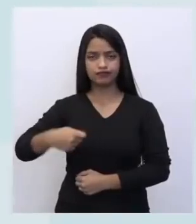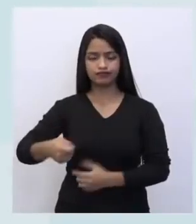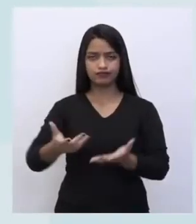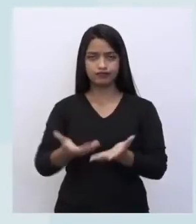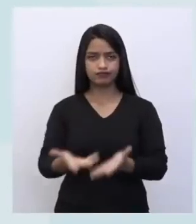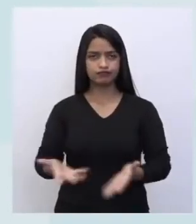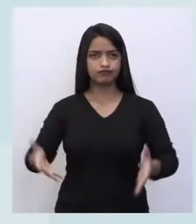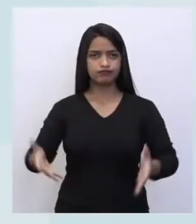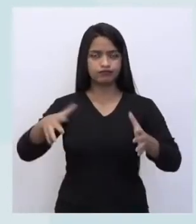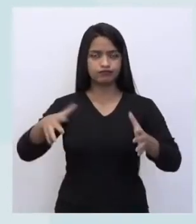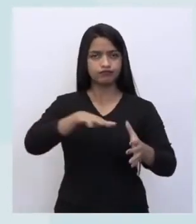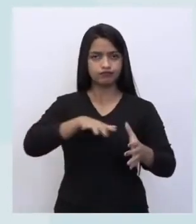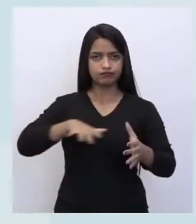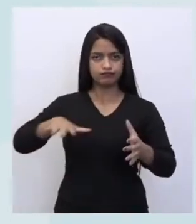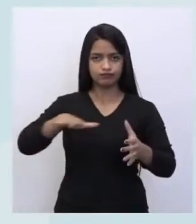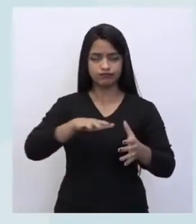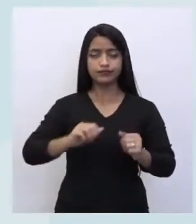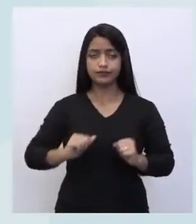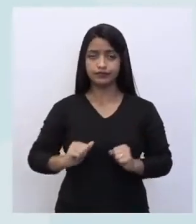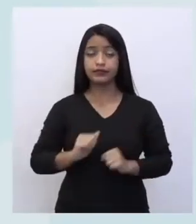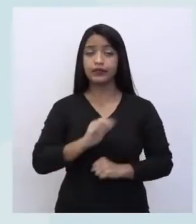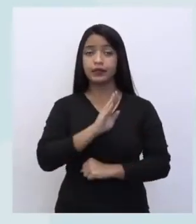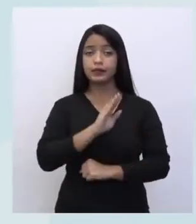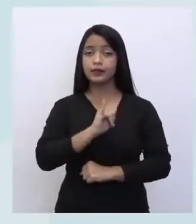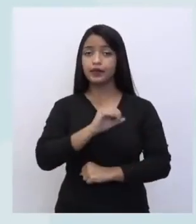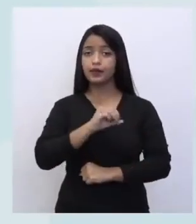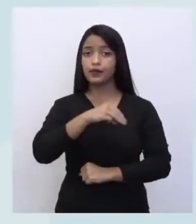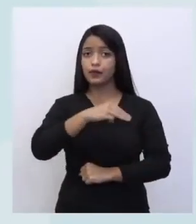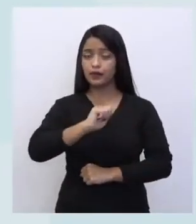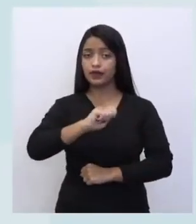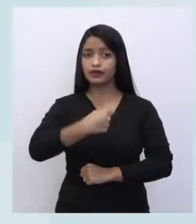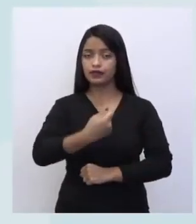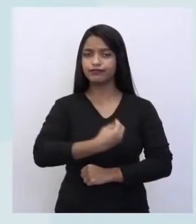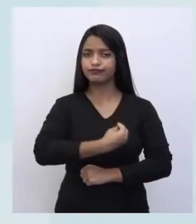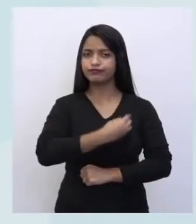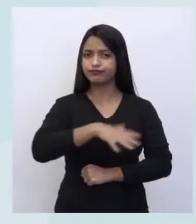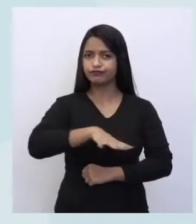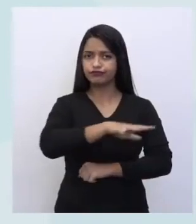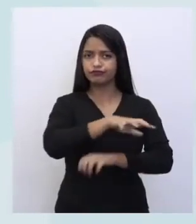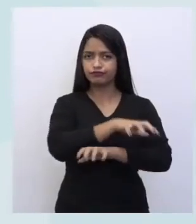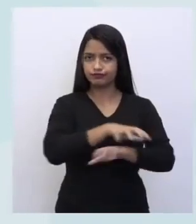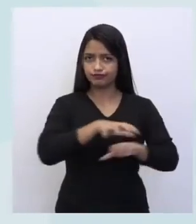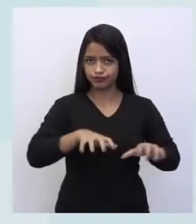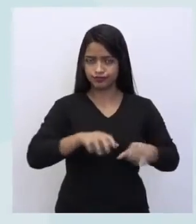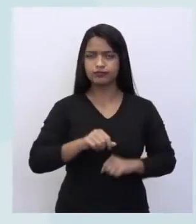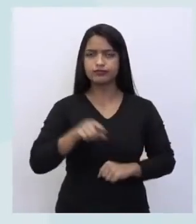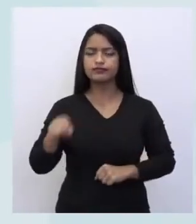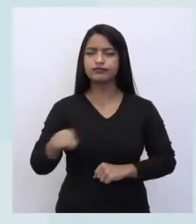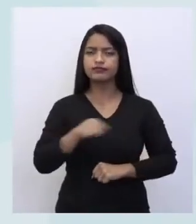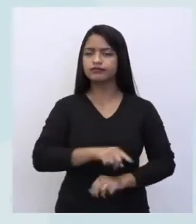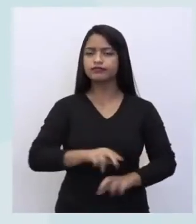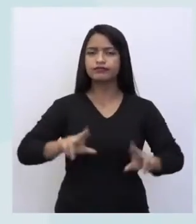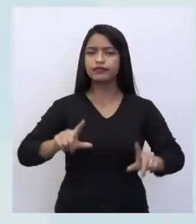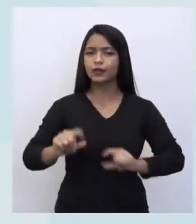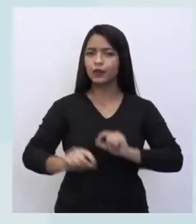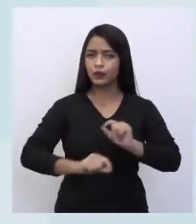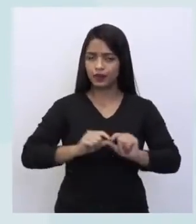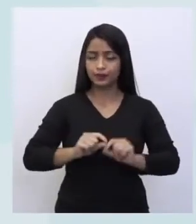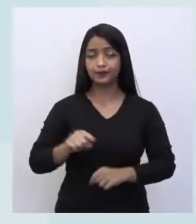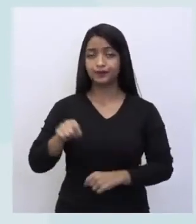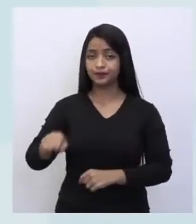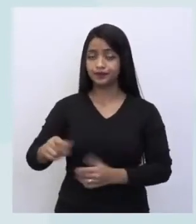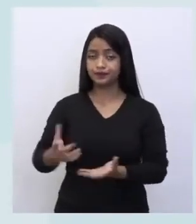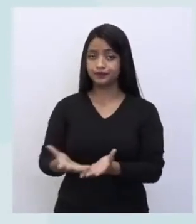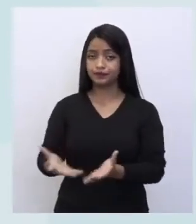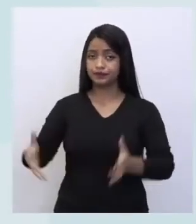biomas e ecossistemas? Nós já vimos o que é bioma e vamos ver o que são ecossistemas. É o conjunto de elementos de um